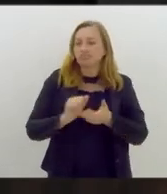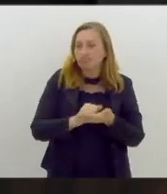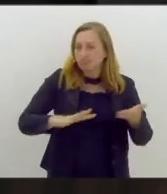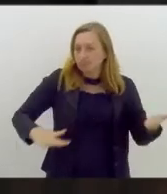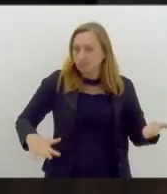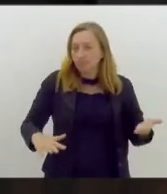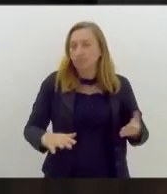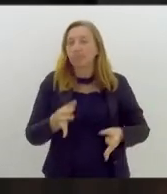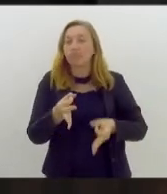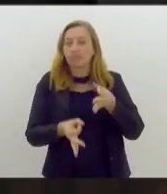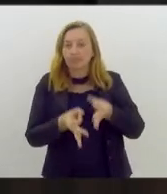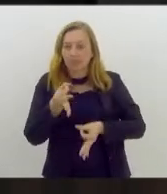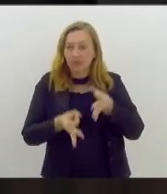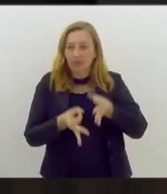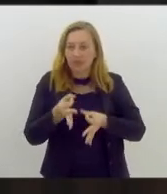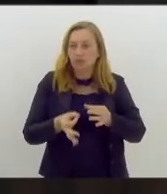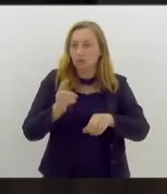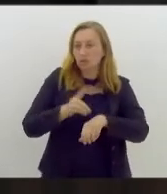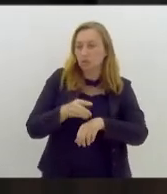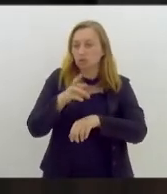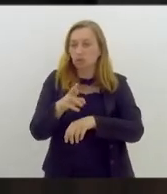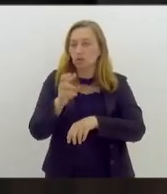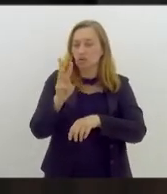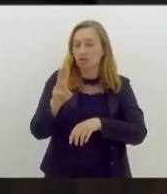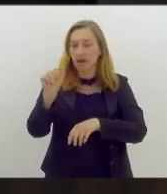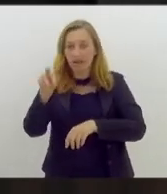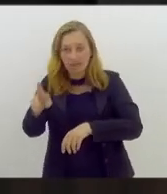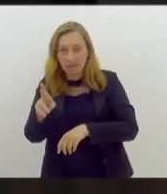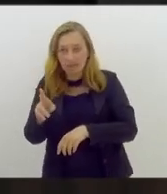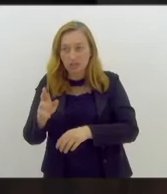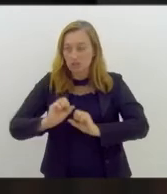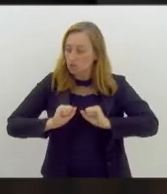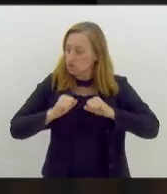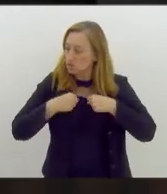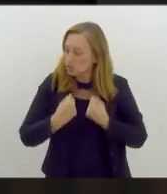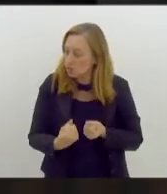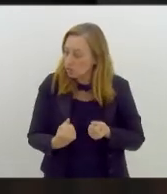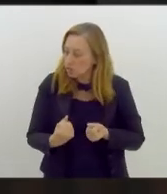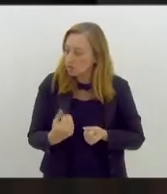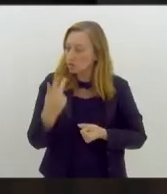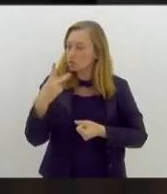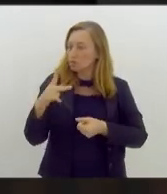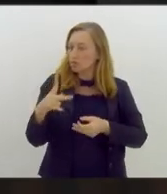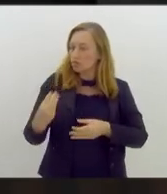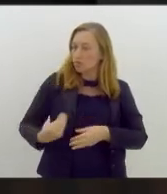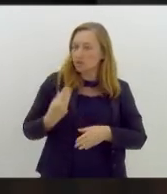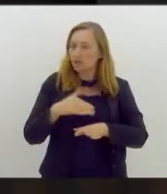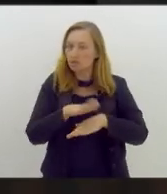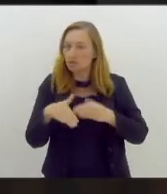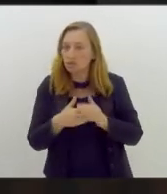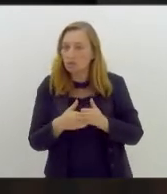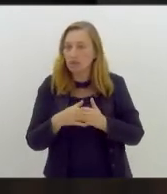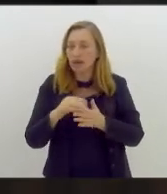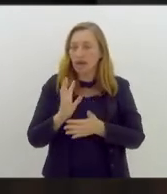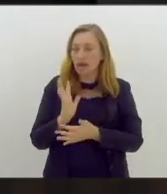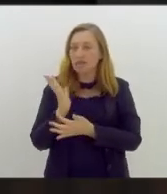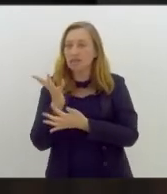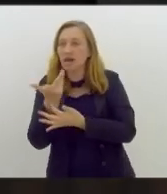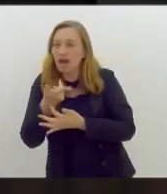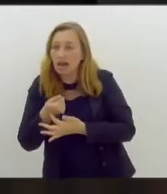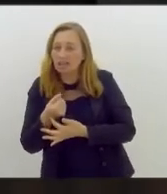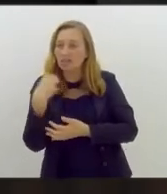atividades de jurista, o Dr. Wagner Sinelli dedica parte de seu tempo às artes,